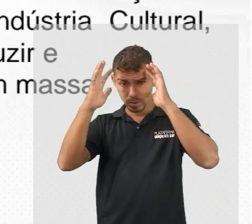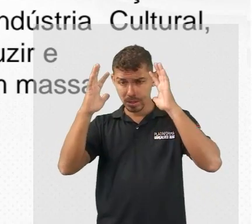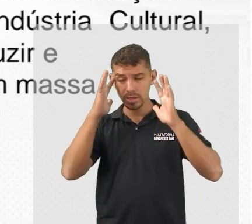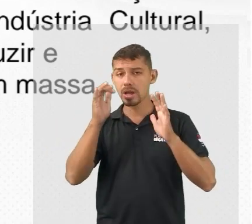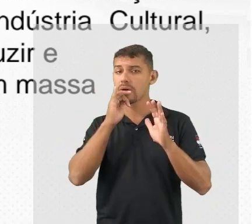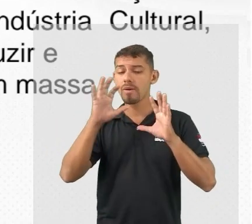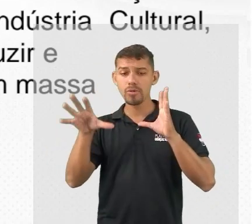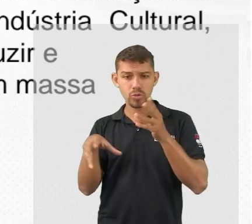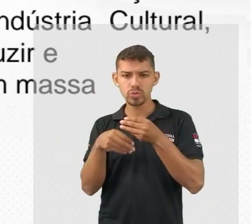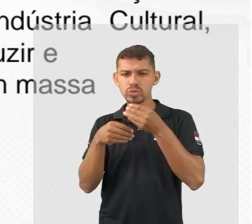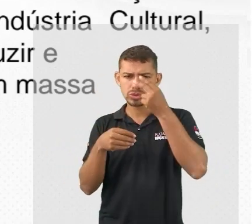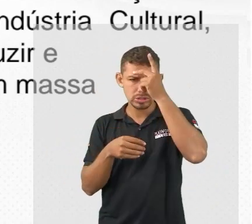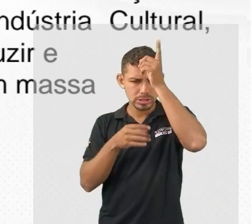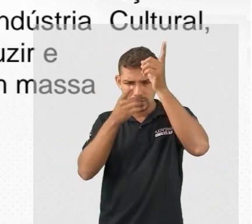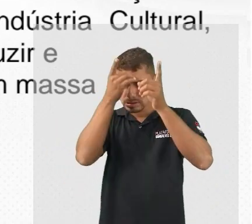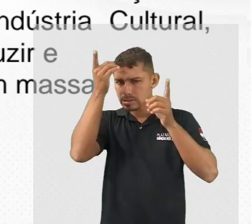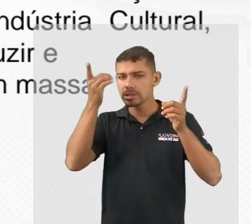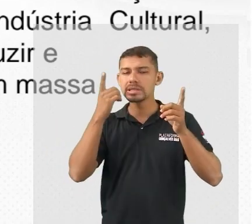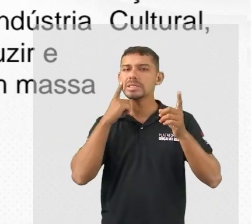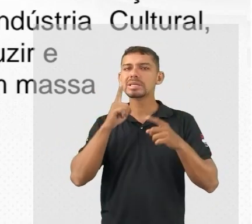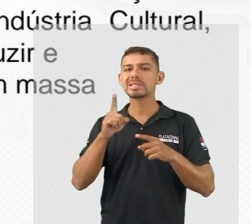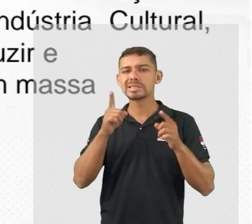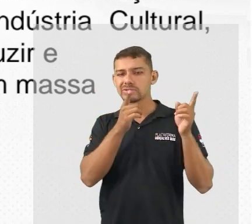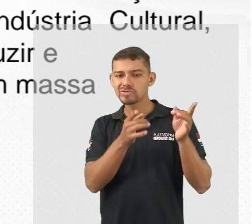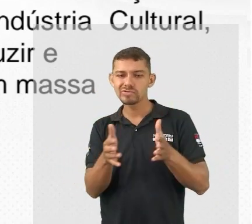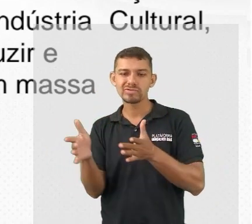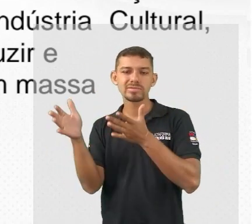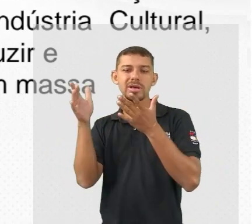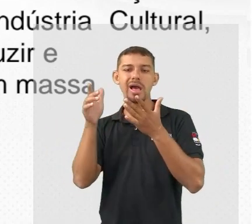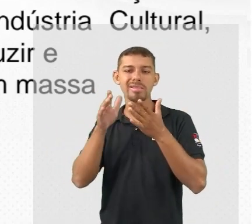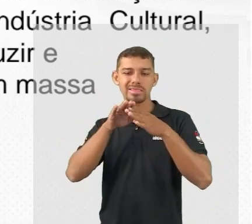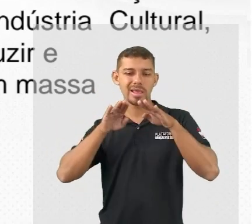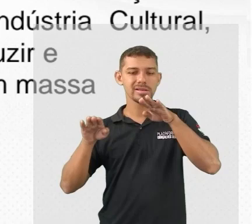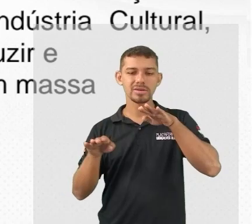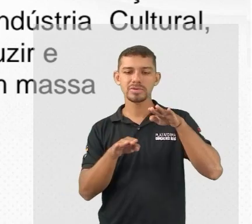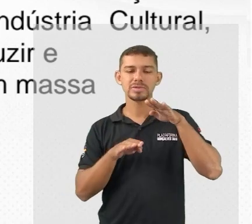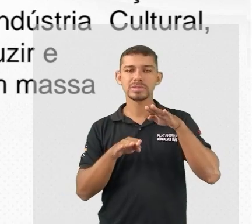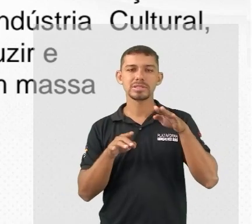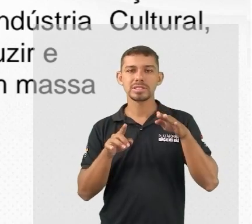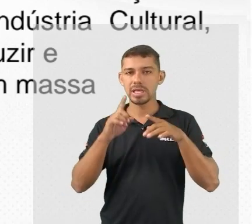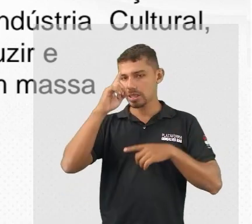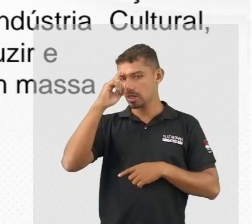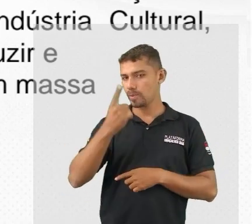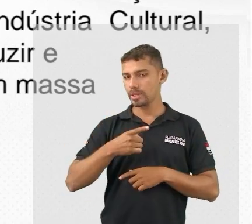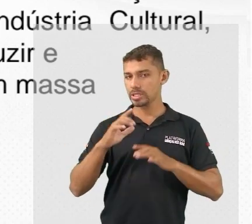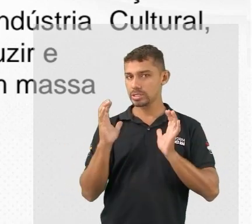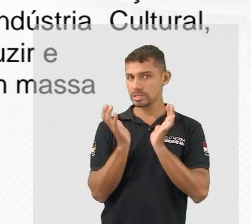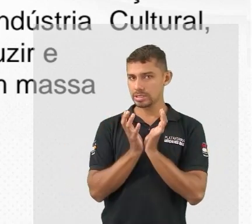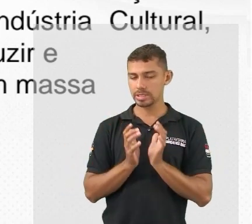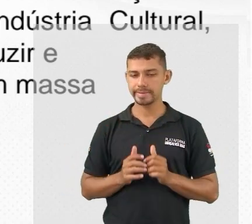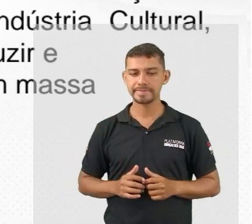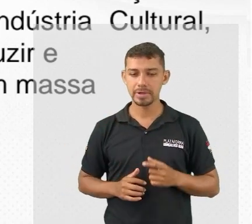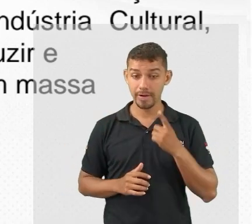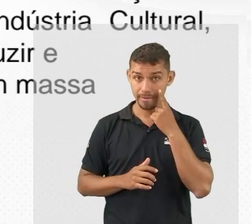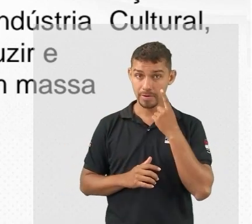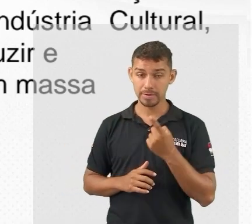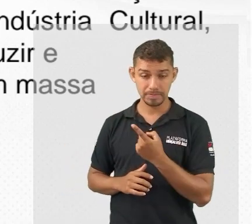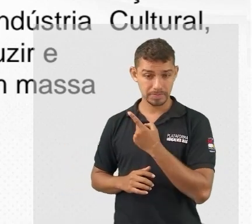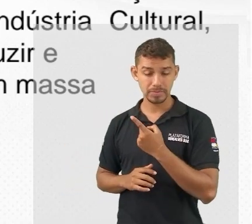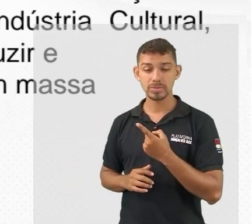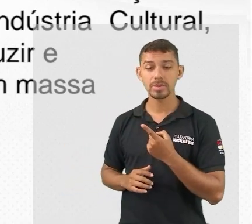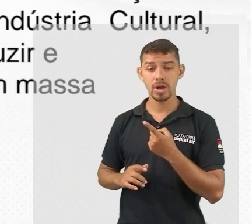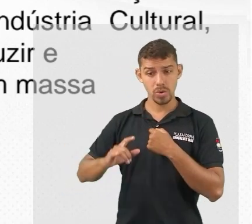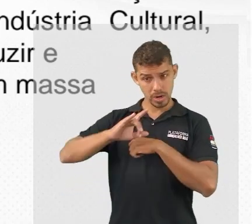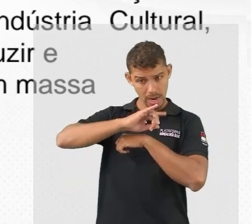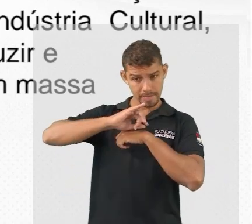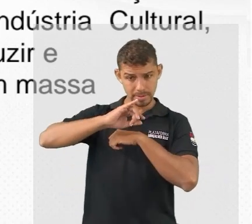um conjunto de ideias que naturalizam as desigualdades e reforçam a dominação de classe. Então, olha só, o